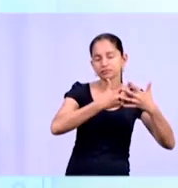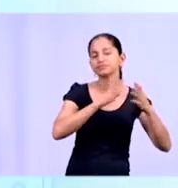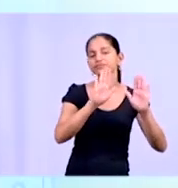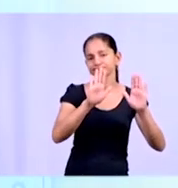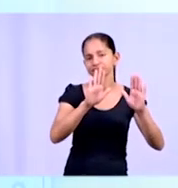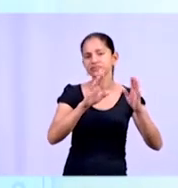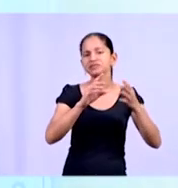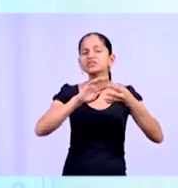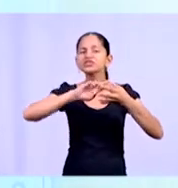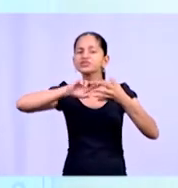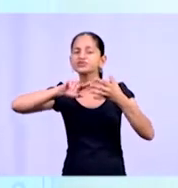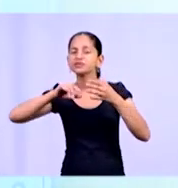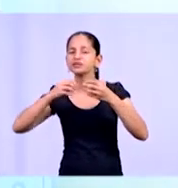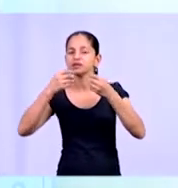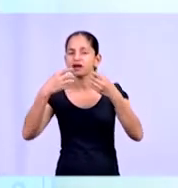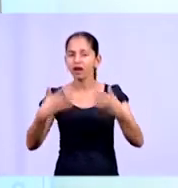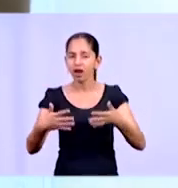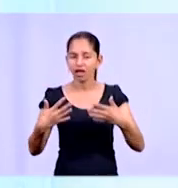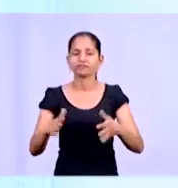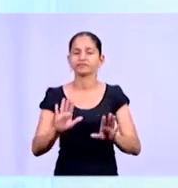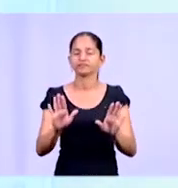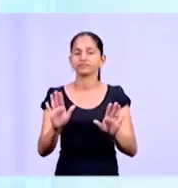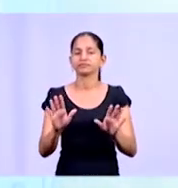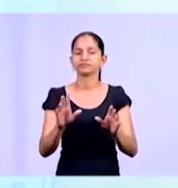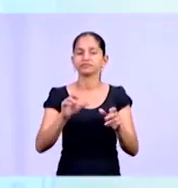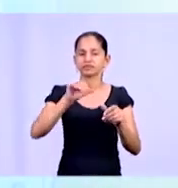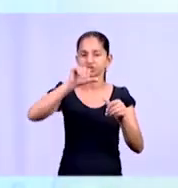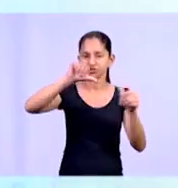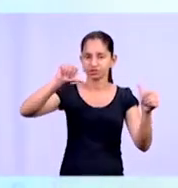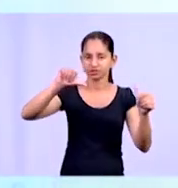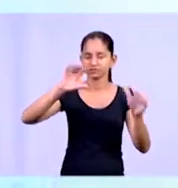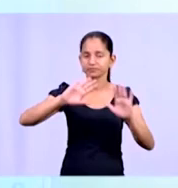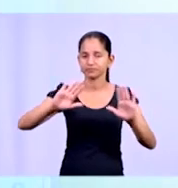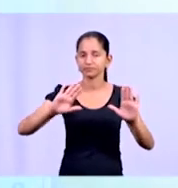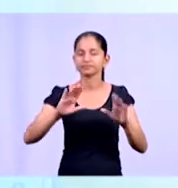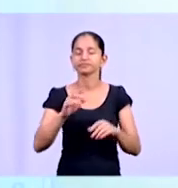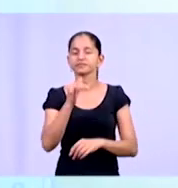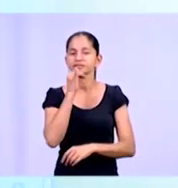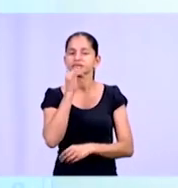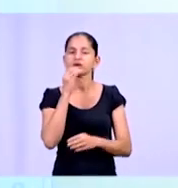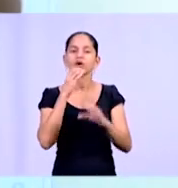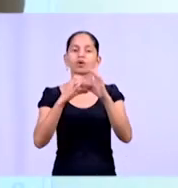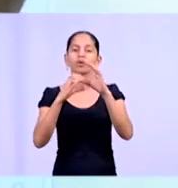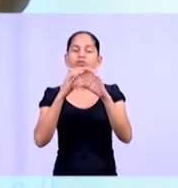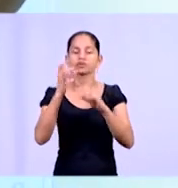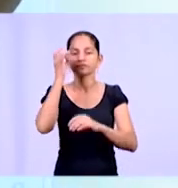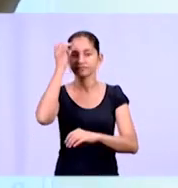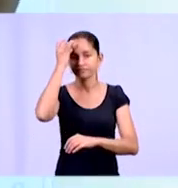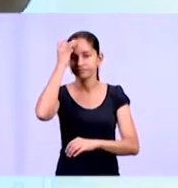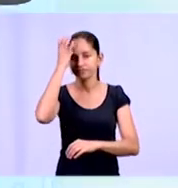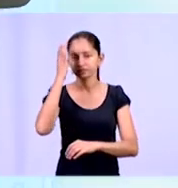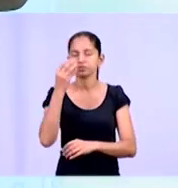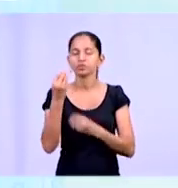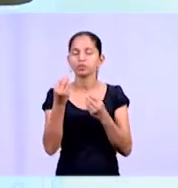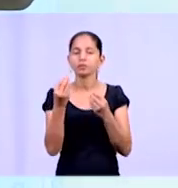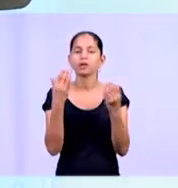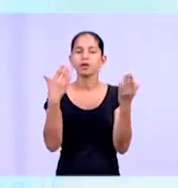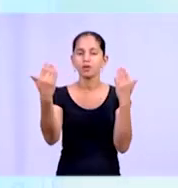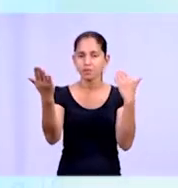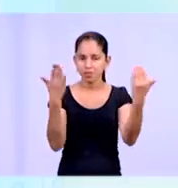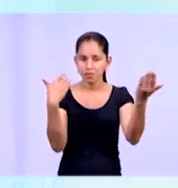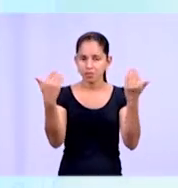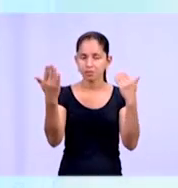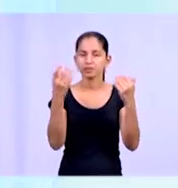tentar desmistificar essa questão do bit e do byte, como é que é essa comunicação. Vamos fazer uma analogia a